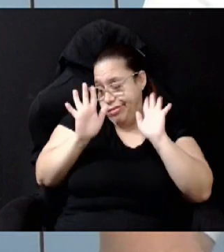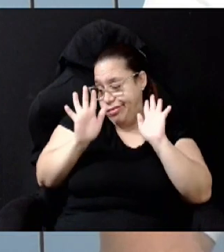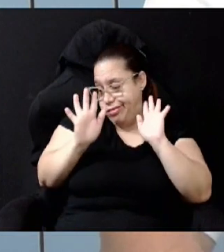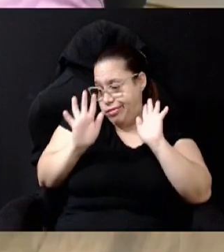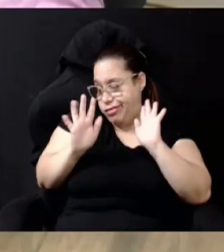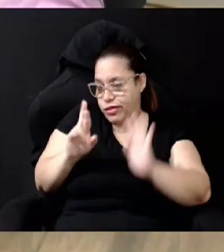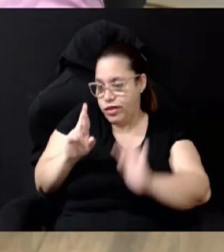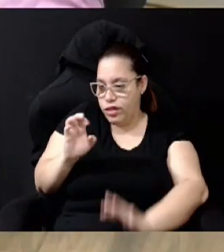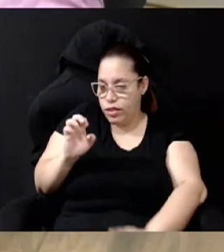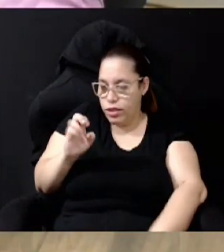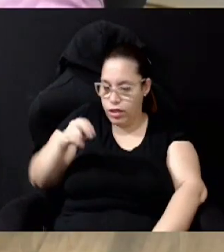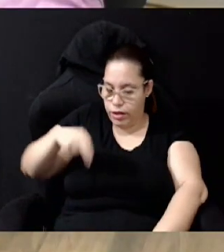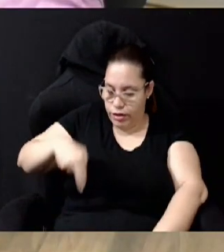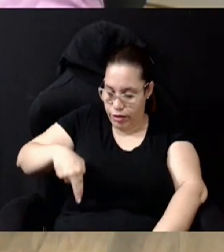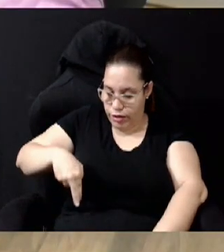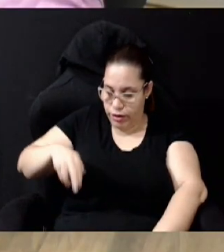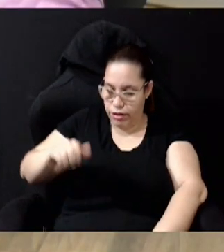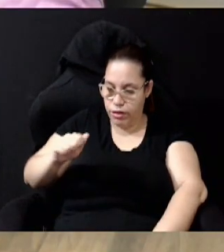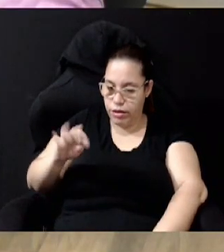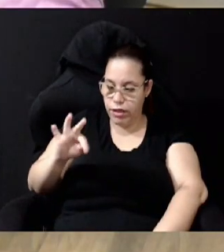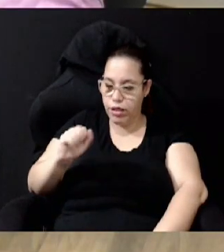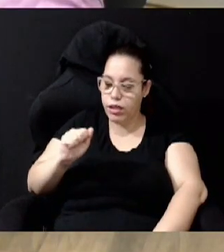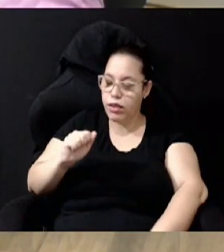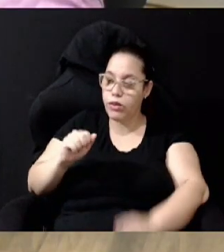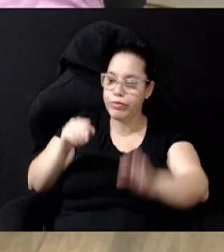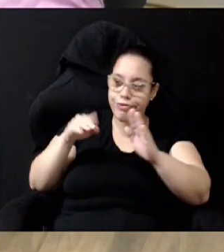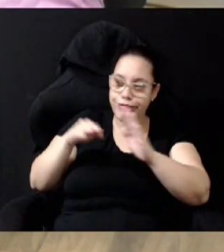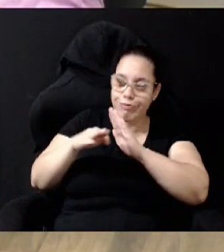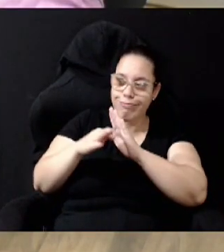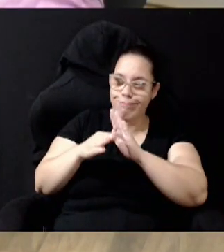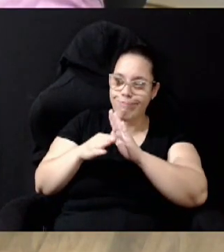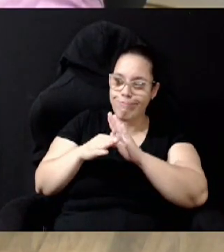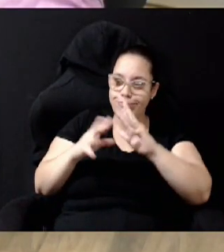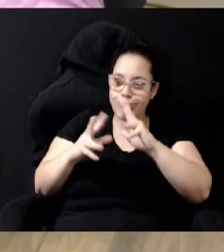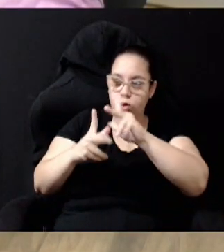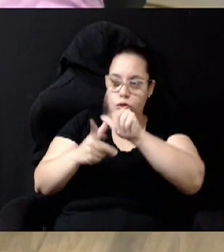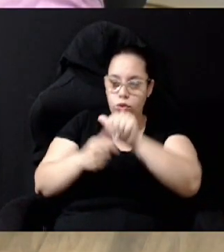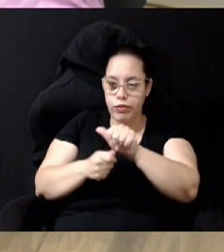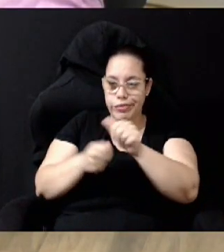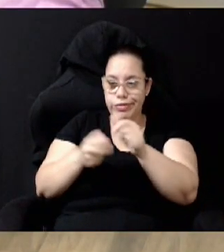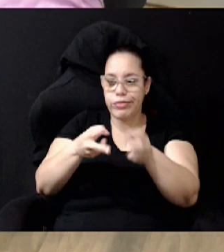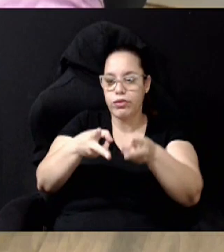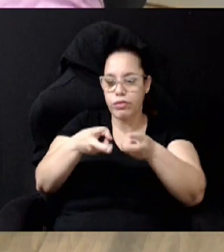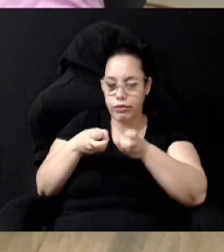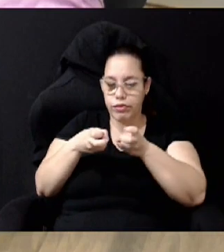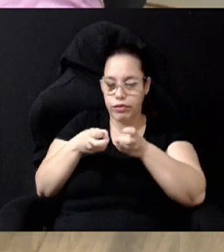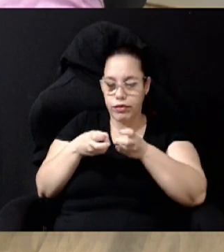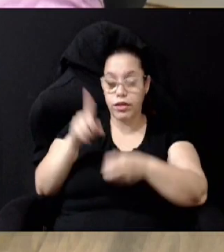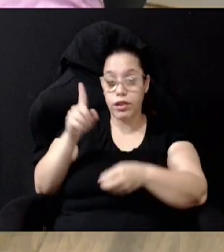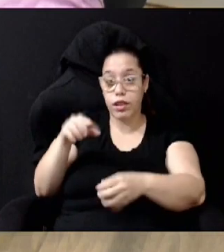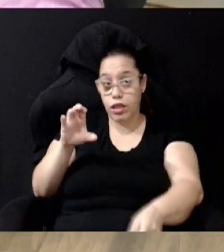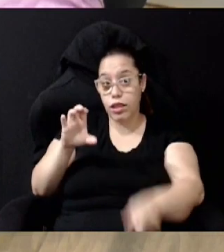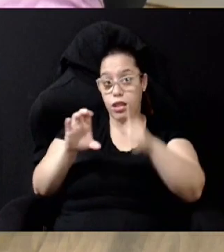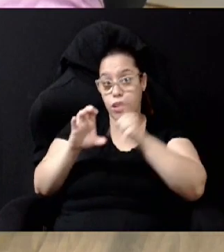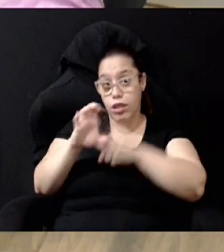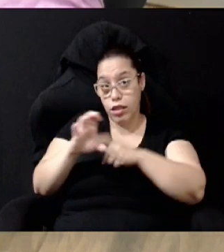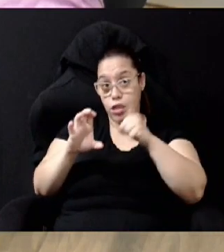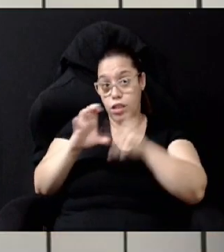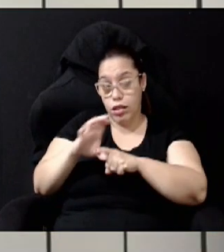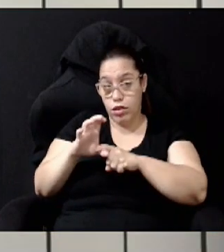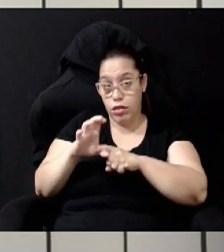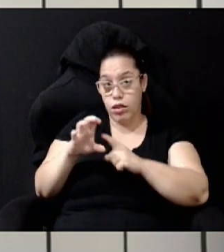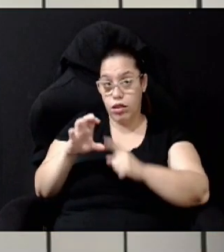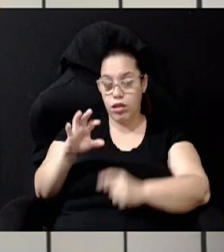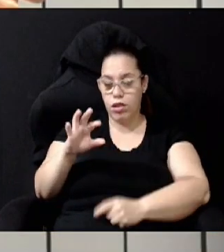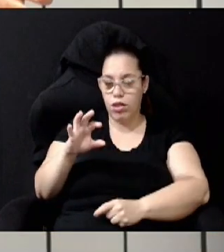este enfrentamento, né? Eu acho que o mundo, enfim, ele reconheceu que ele é dependente dos combustíveis fósseis